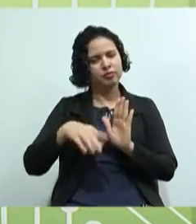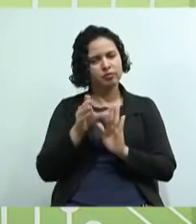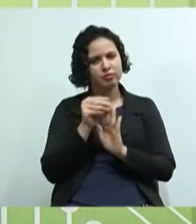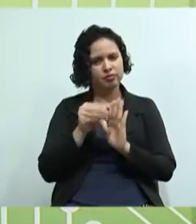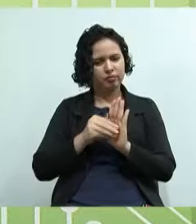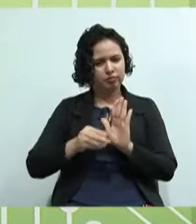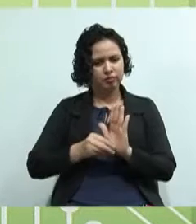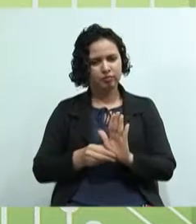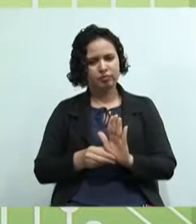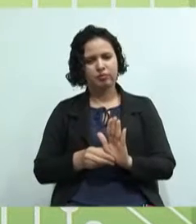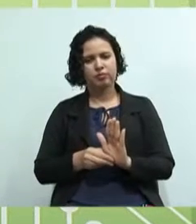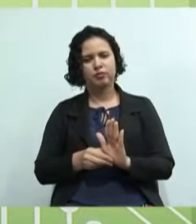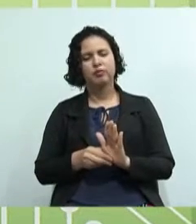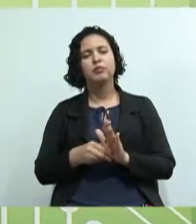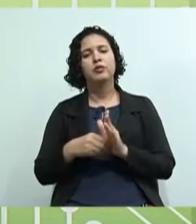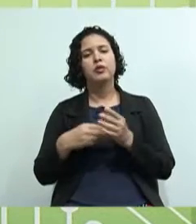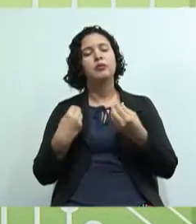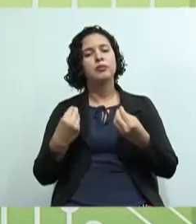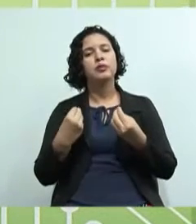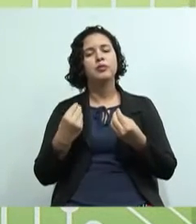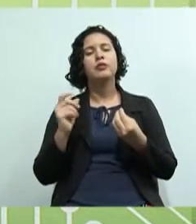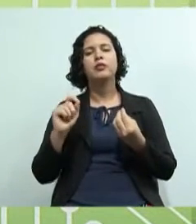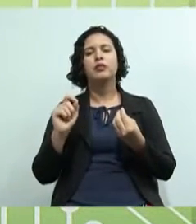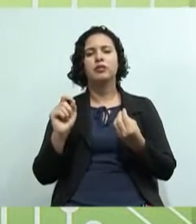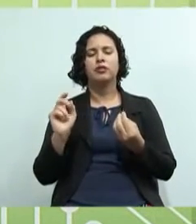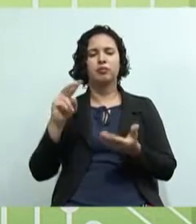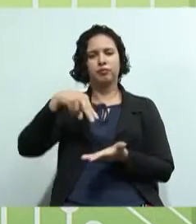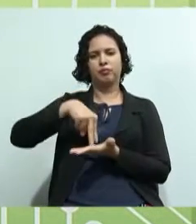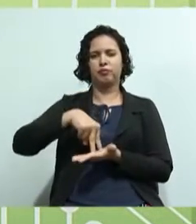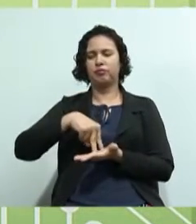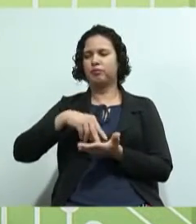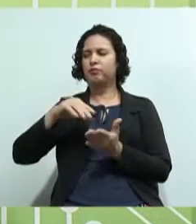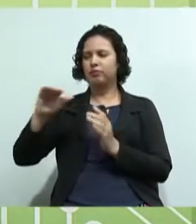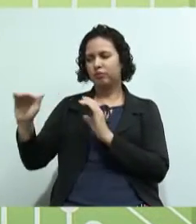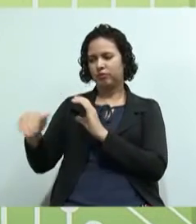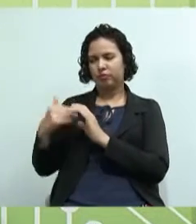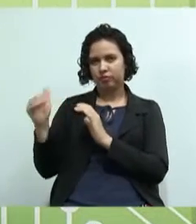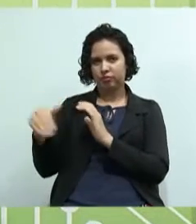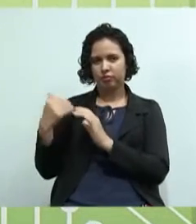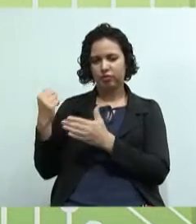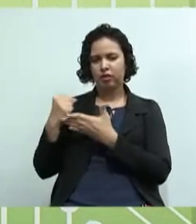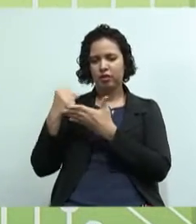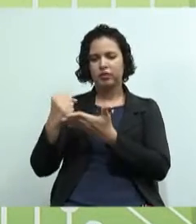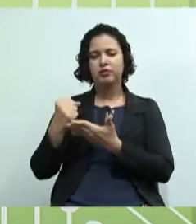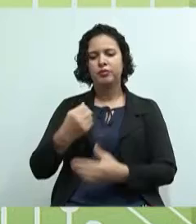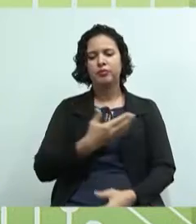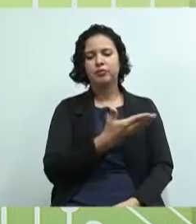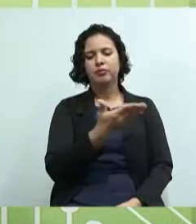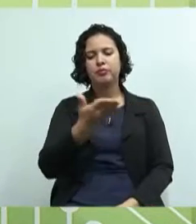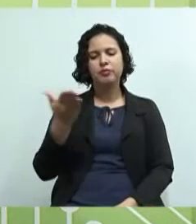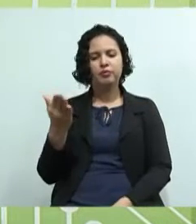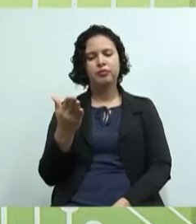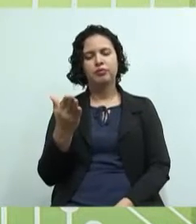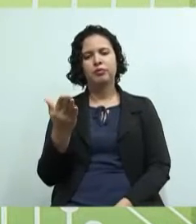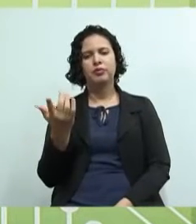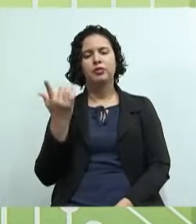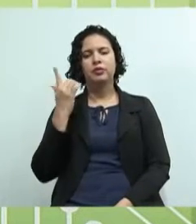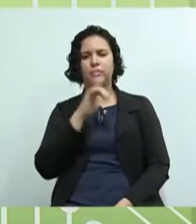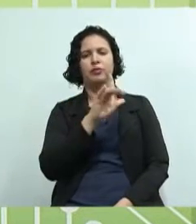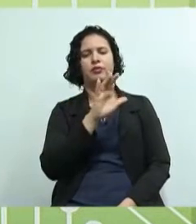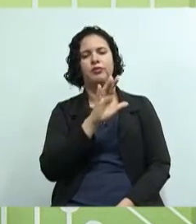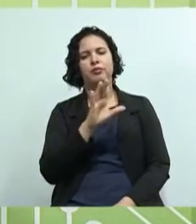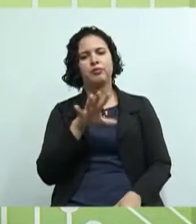mesmo, tá bom? É para isso que nós estamos aqui, para atender cada um de vocês da melhor forma, para que vocês saiam desse curso técnico aqui,